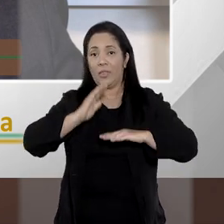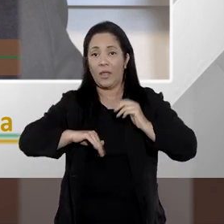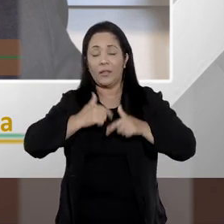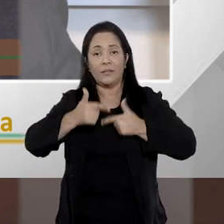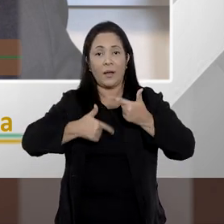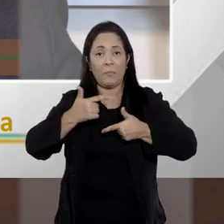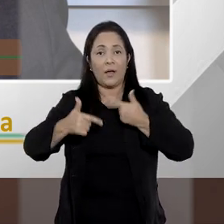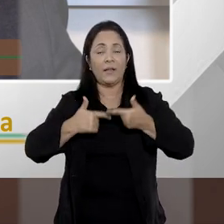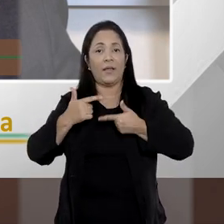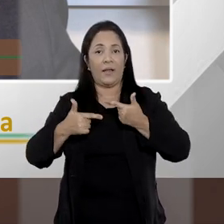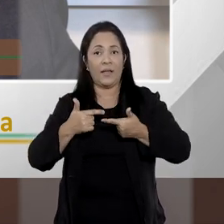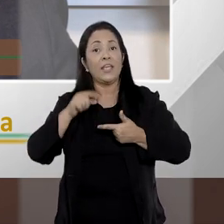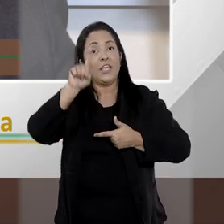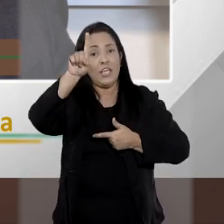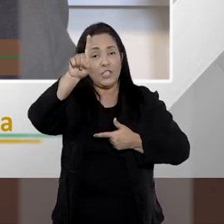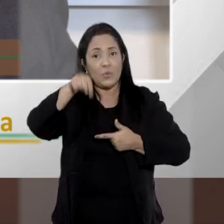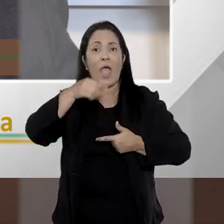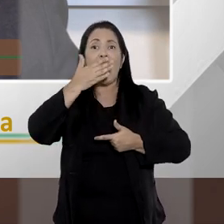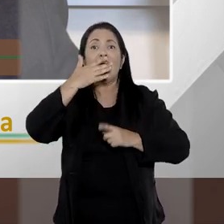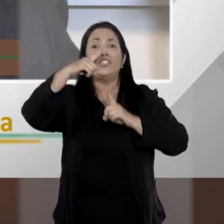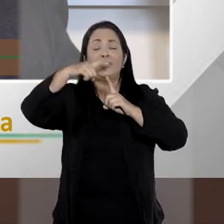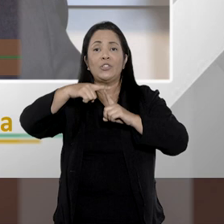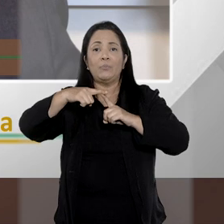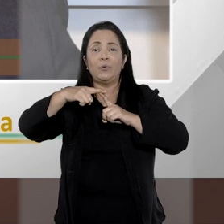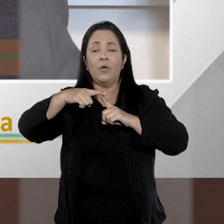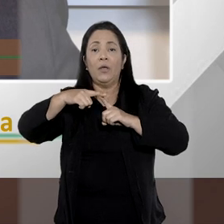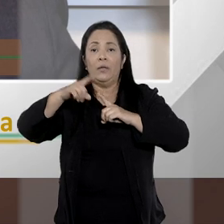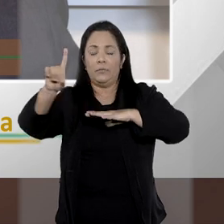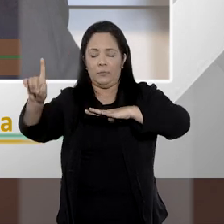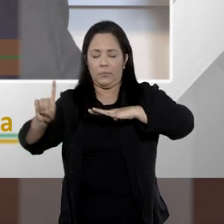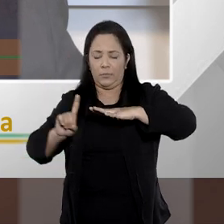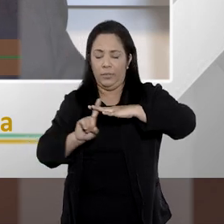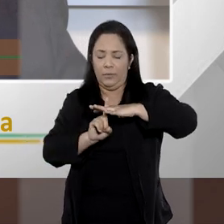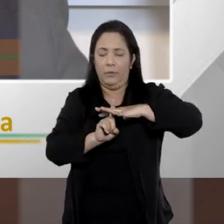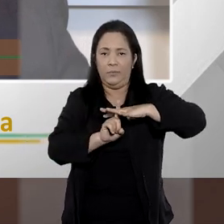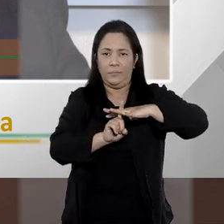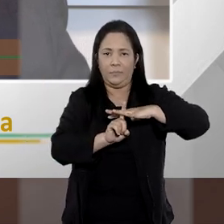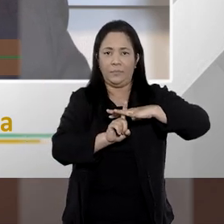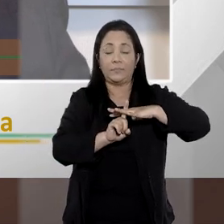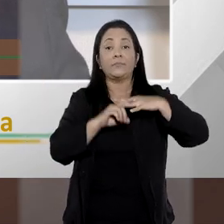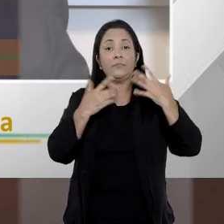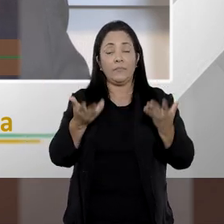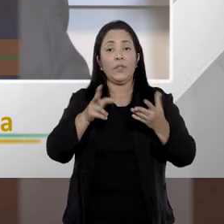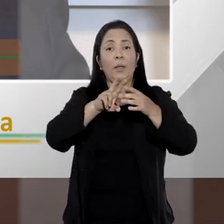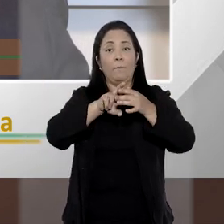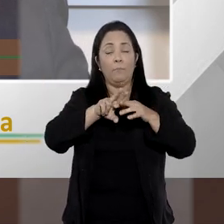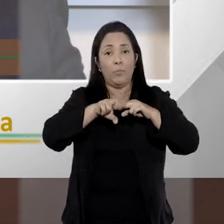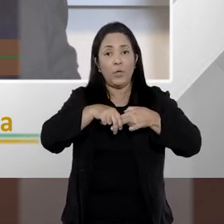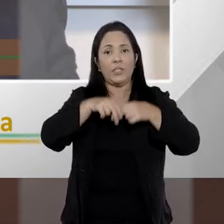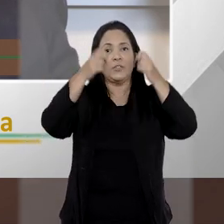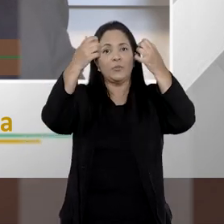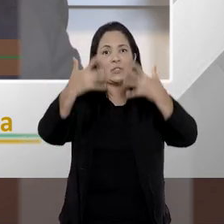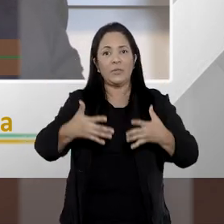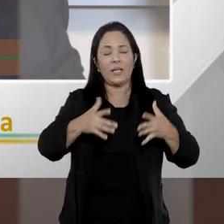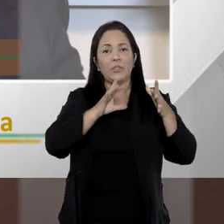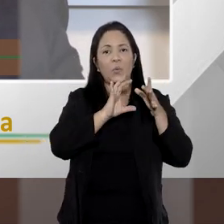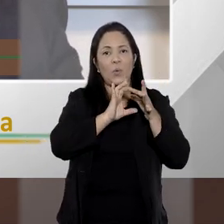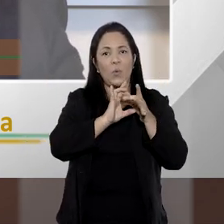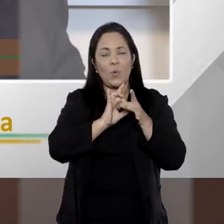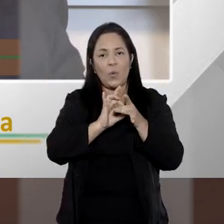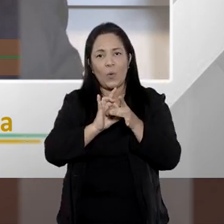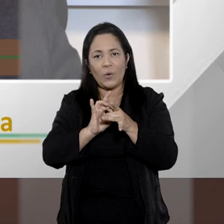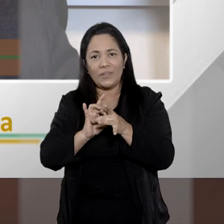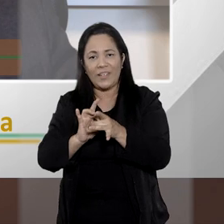sim permitir a sua reintegração, a sua ressocialização. E é nesse contexto que nós vamos falar